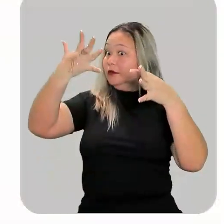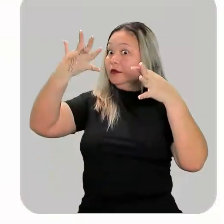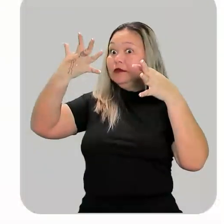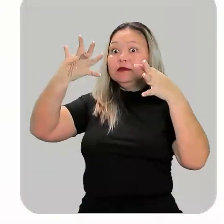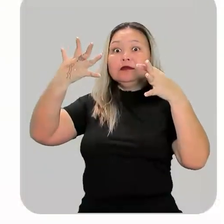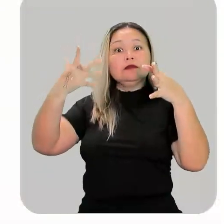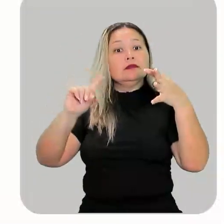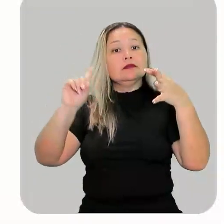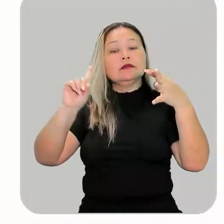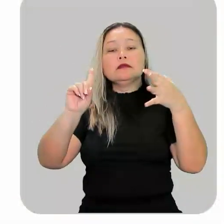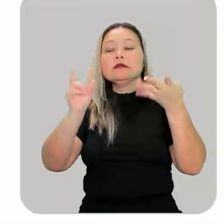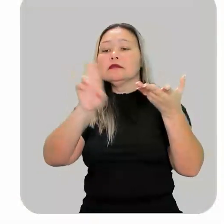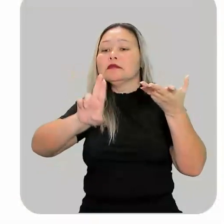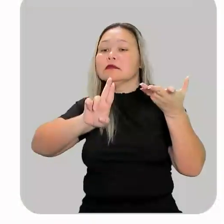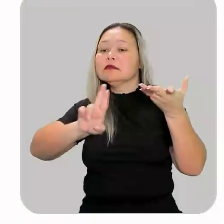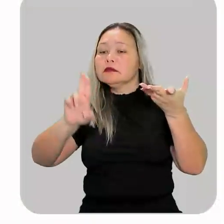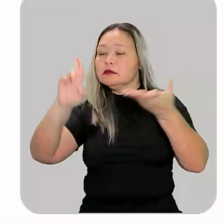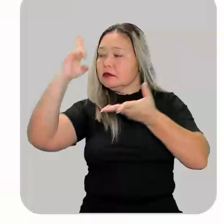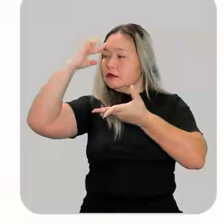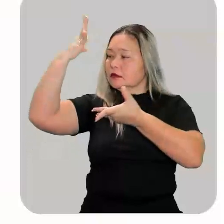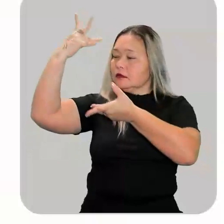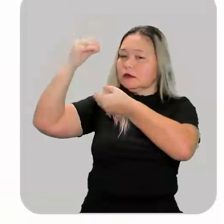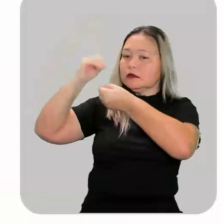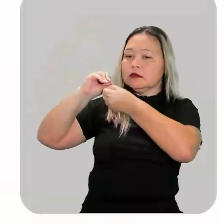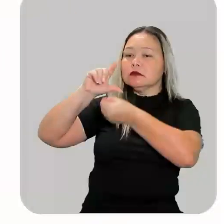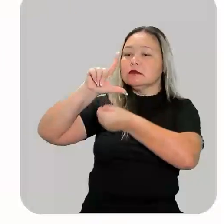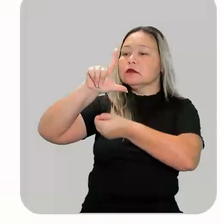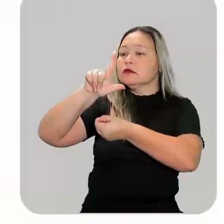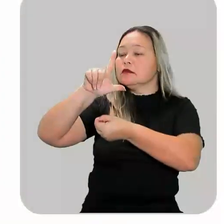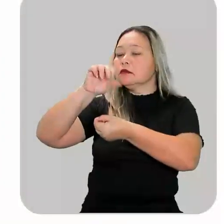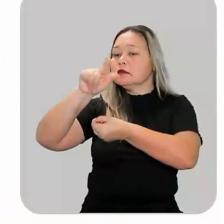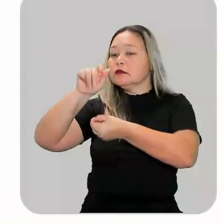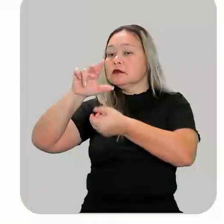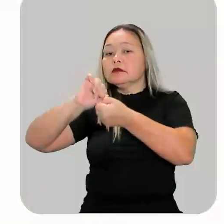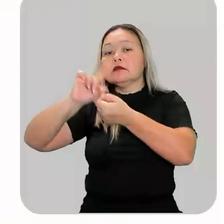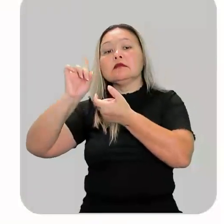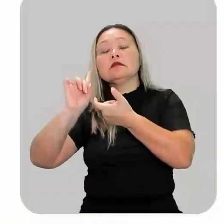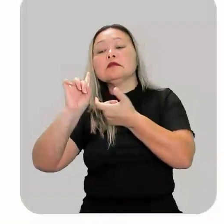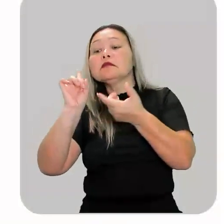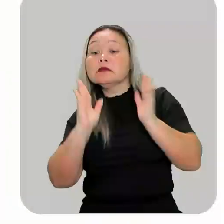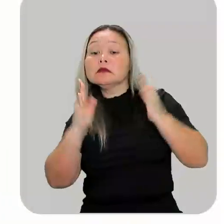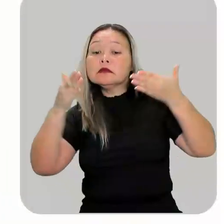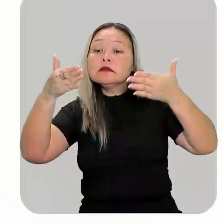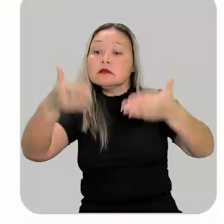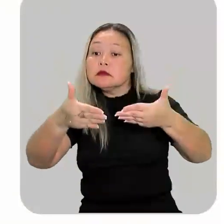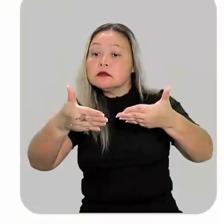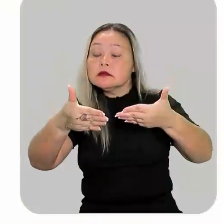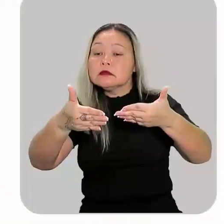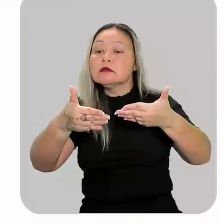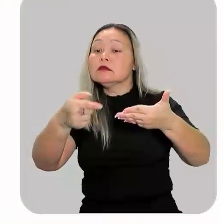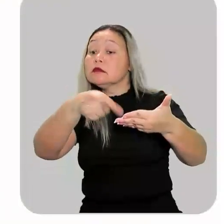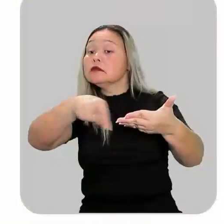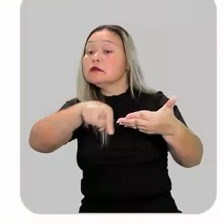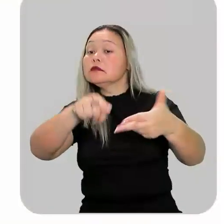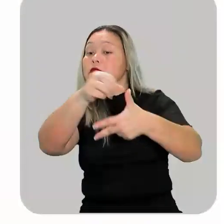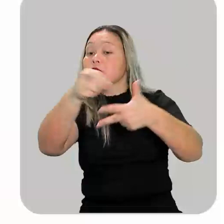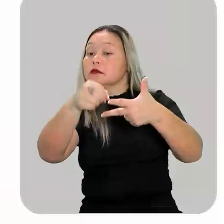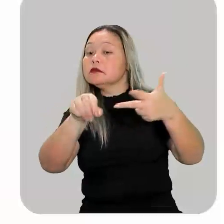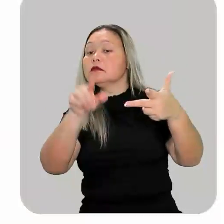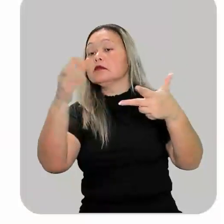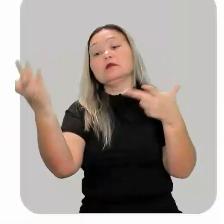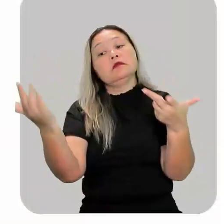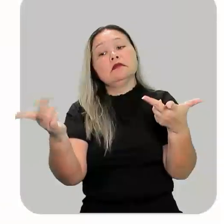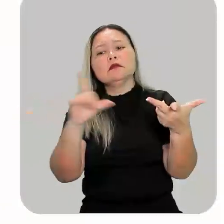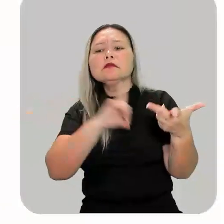matemáticos aplicados no raciocínio lógico e em questões do Enem. Como assim,